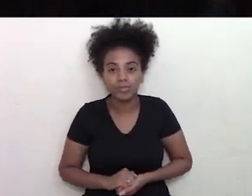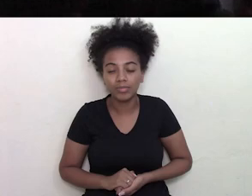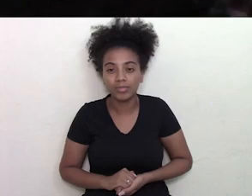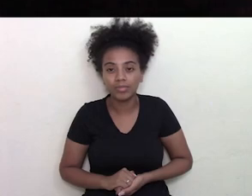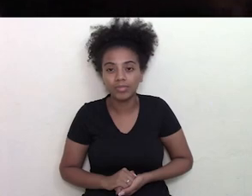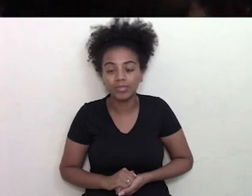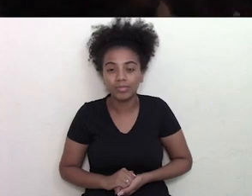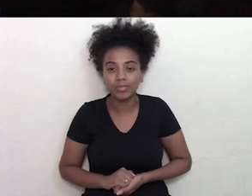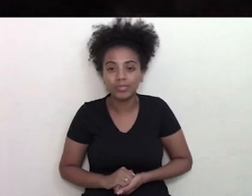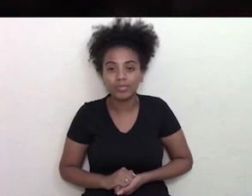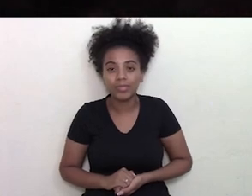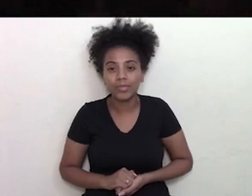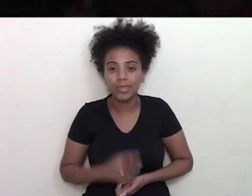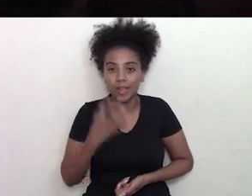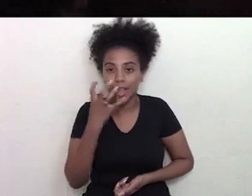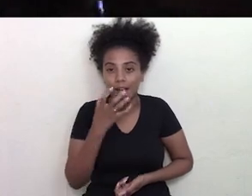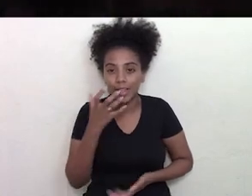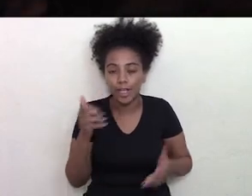Será que a galera canta?